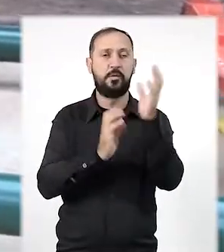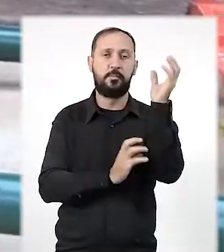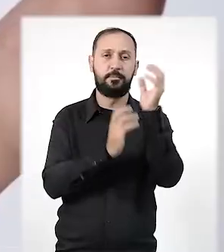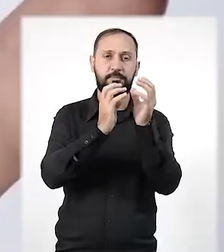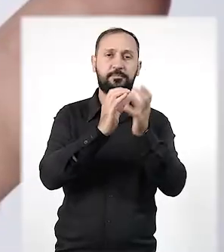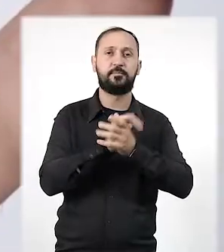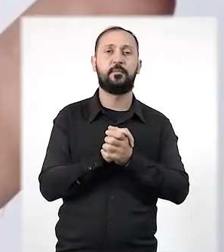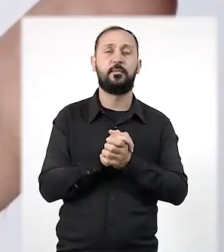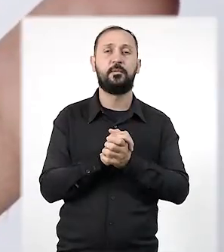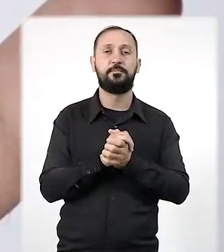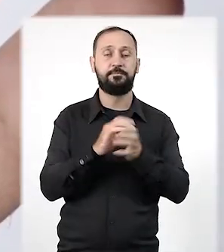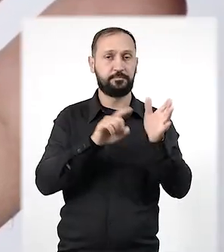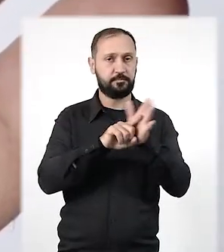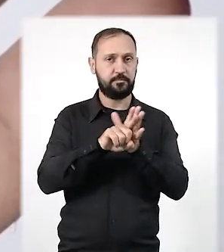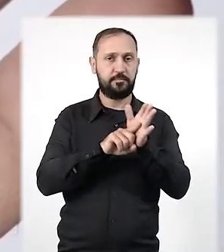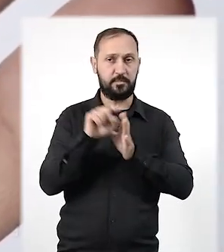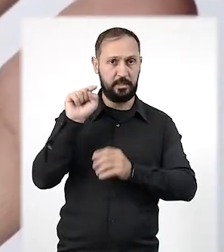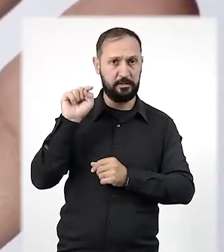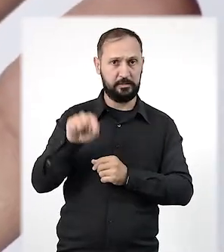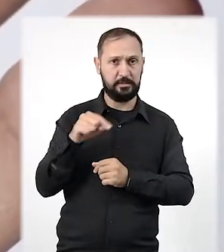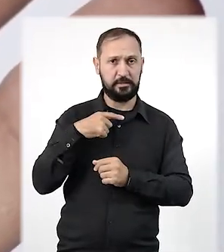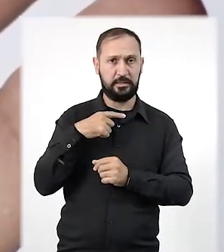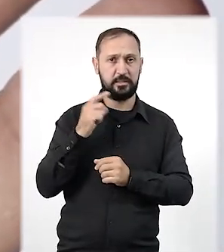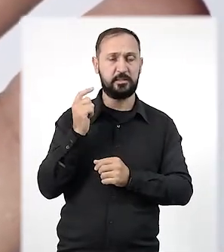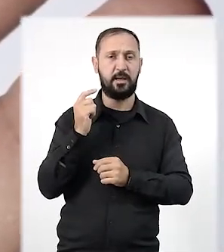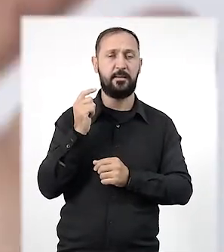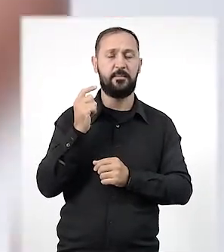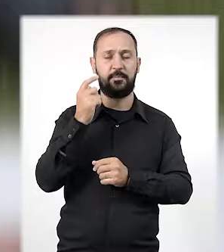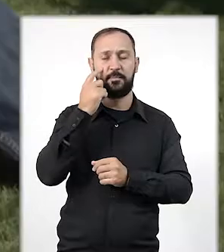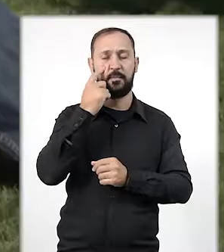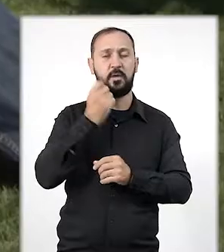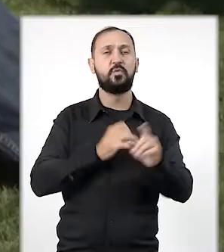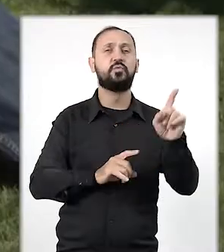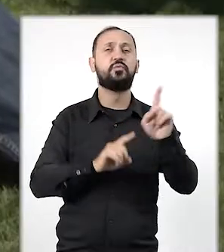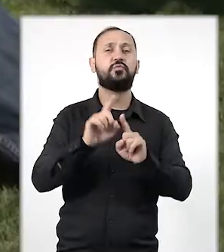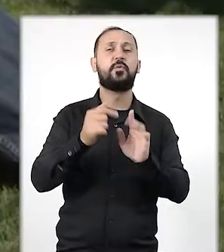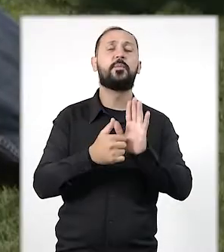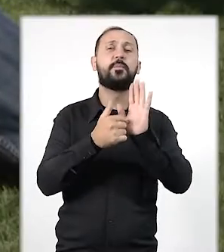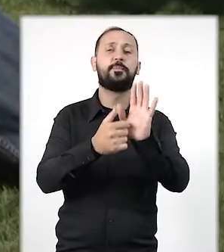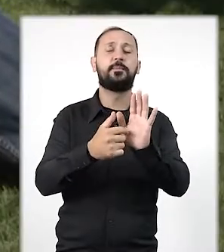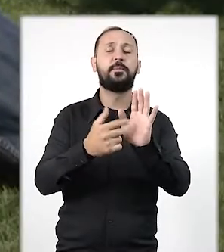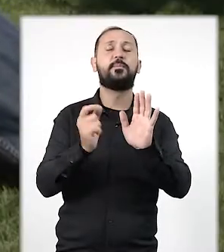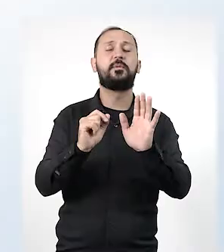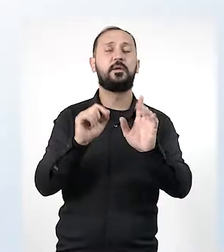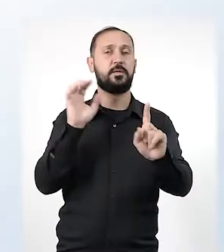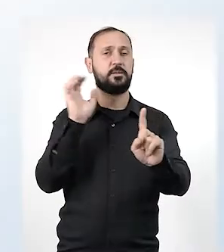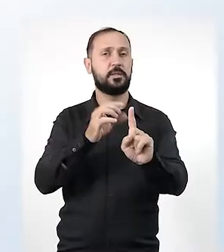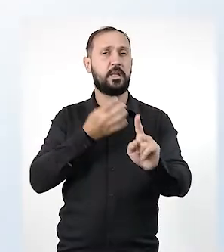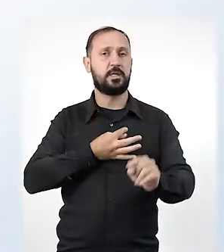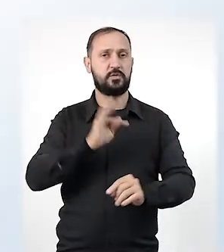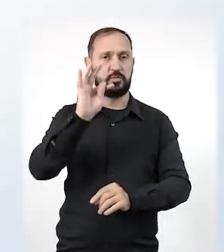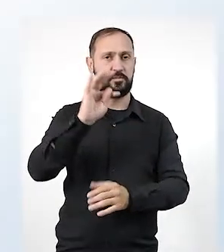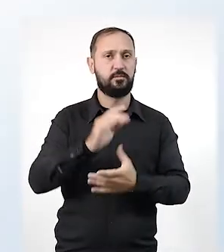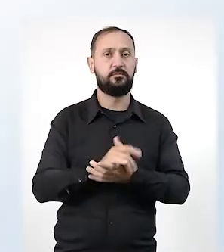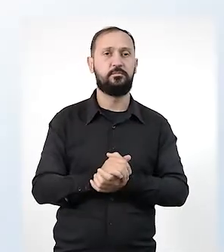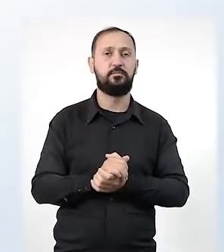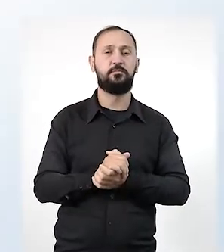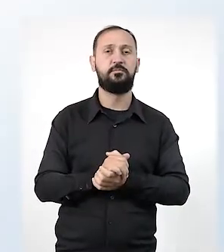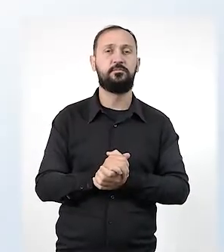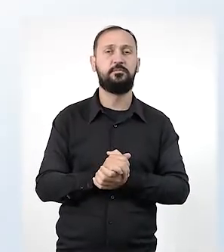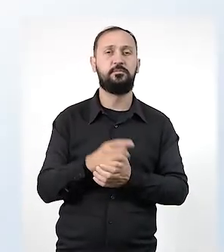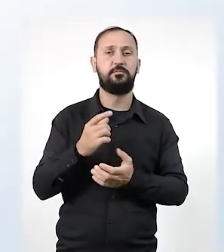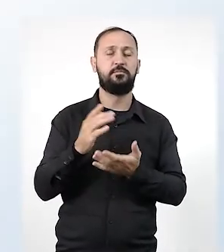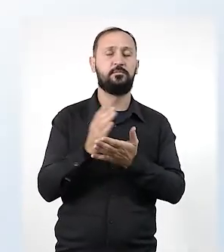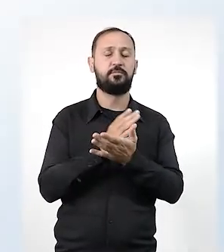câncer. No caso da pesquisa de Fabiano, esse marcador biológico foi utilizado para medir a exposição à testosterona.